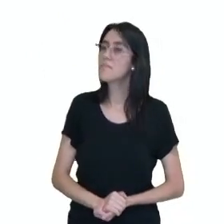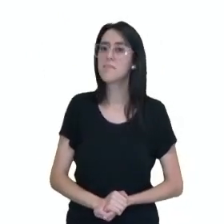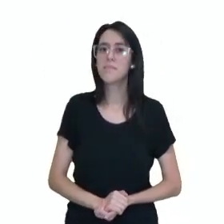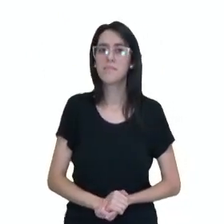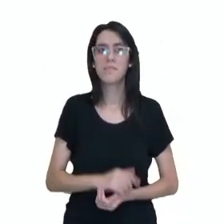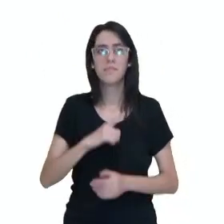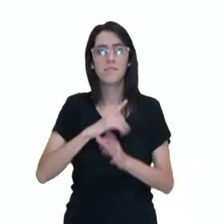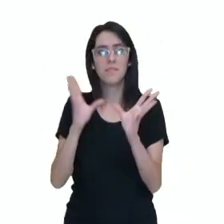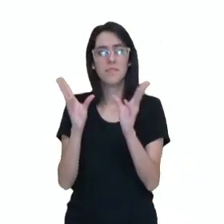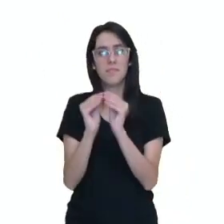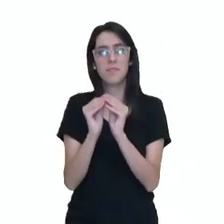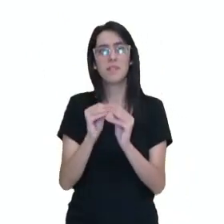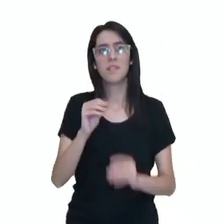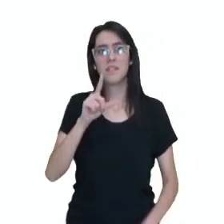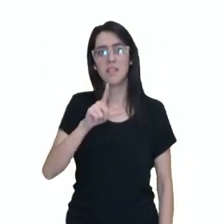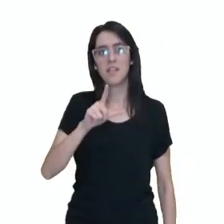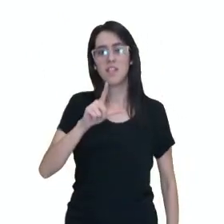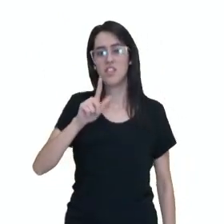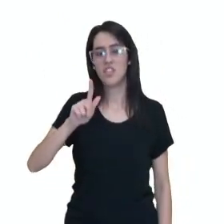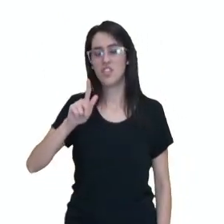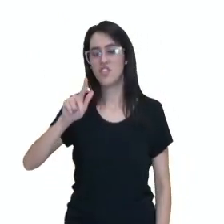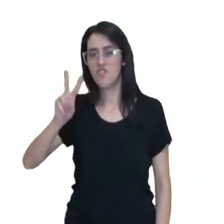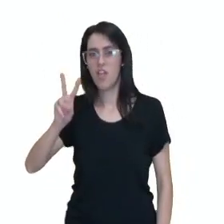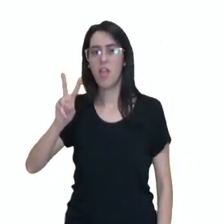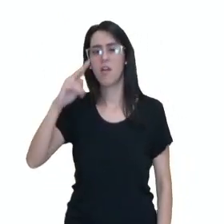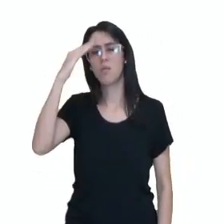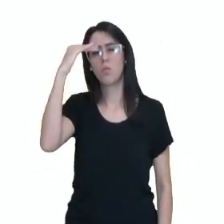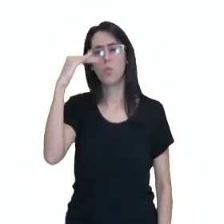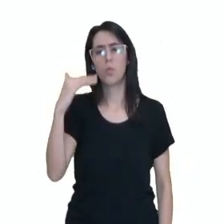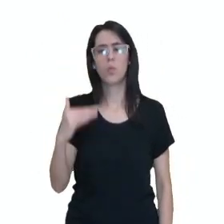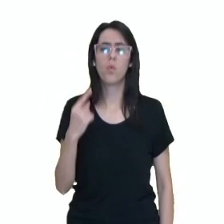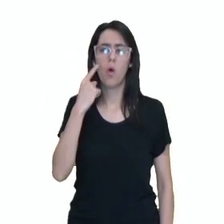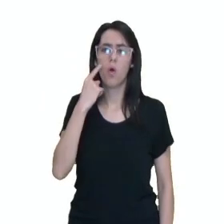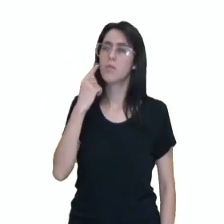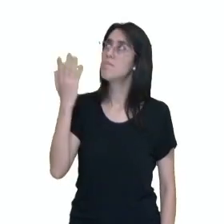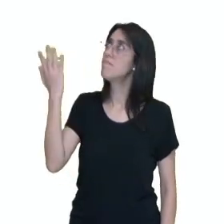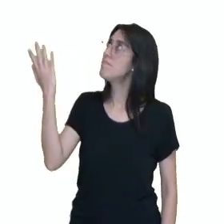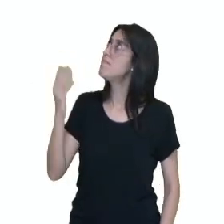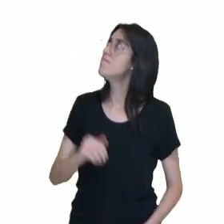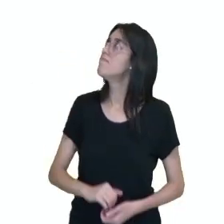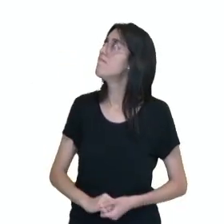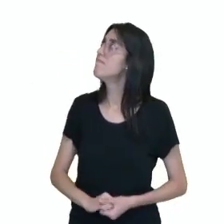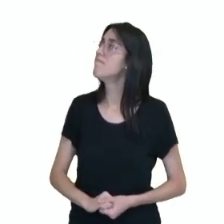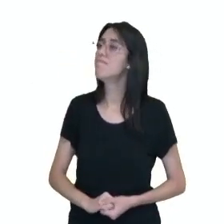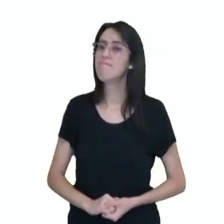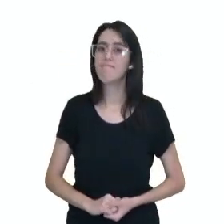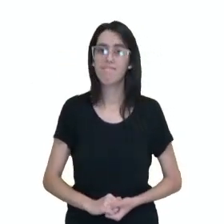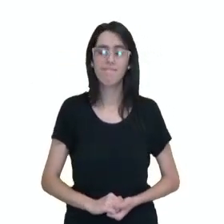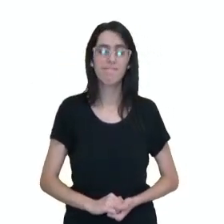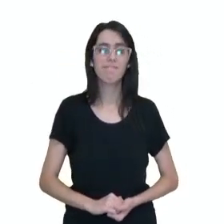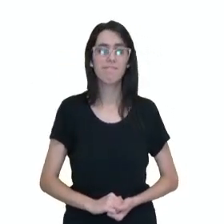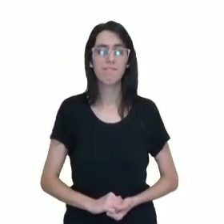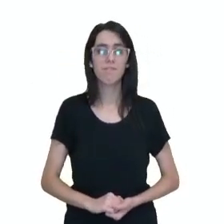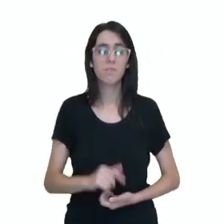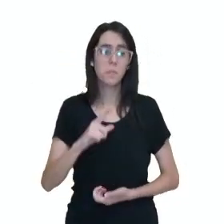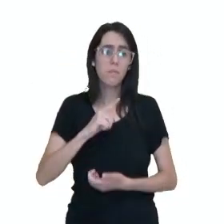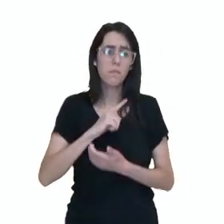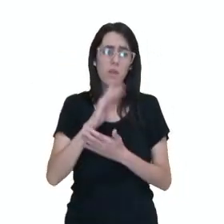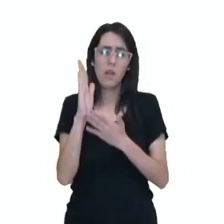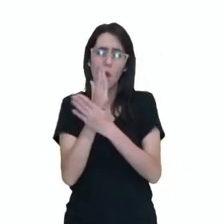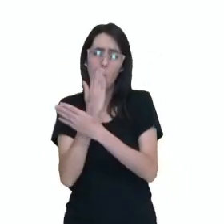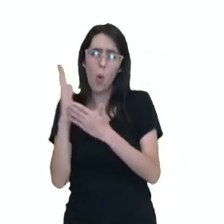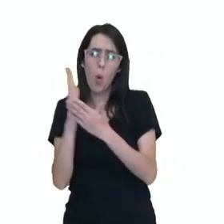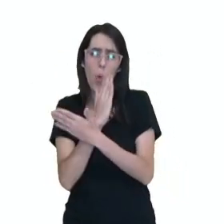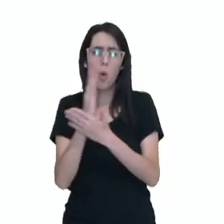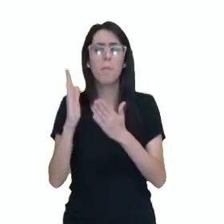LGV, donovanose, cancro mole, gonorreia, clamídia e a tricomoníase. Algumas já